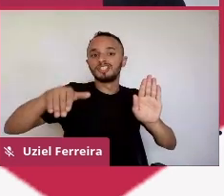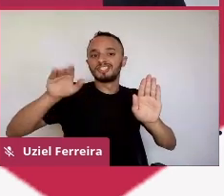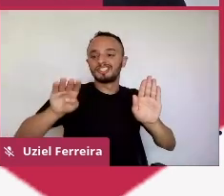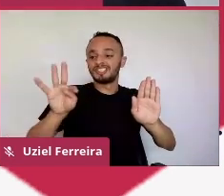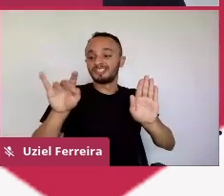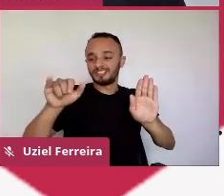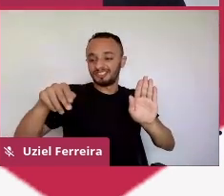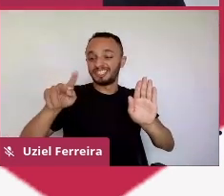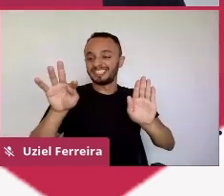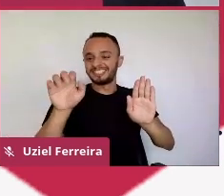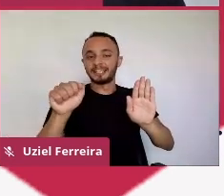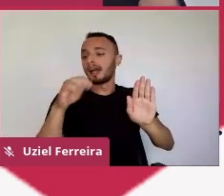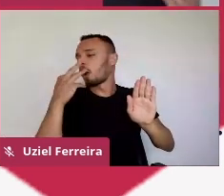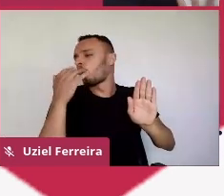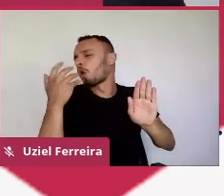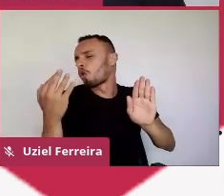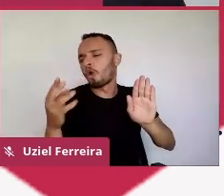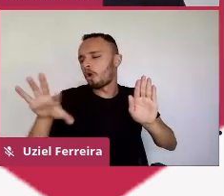essa